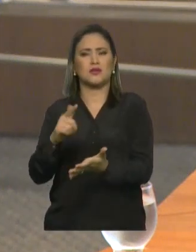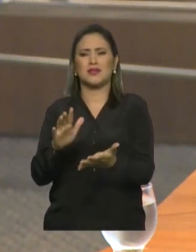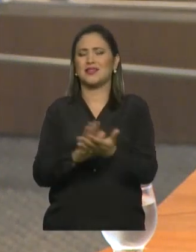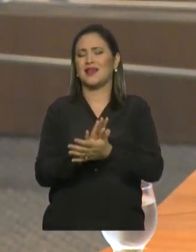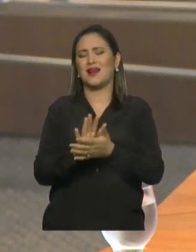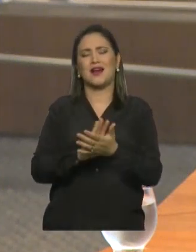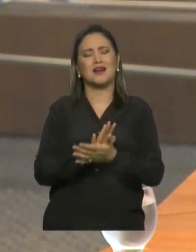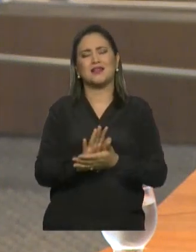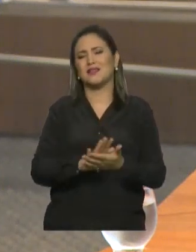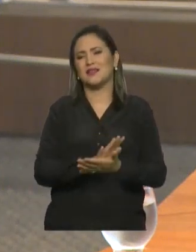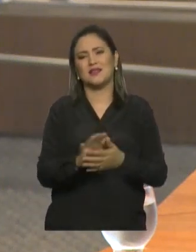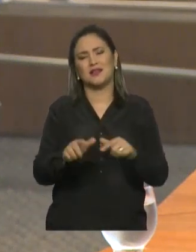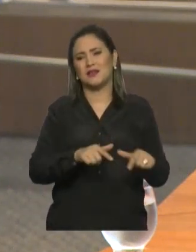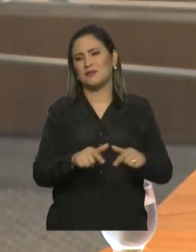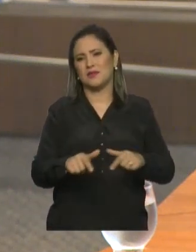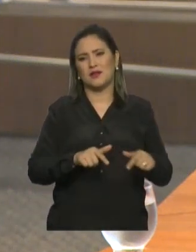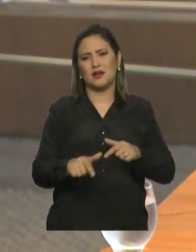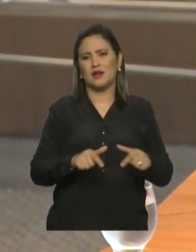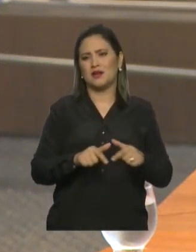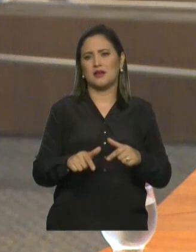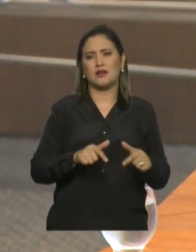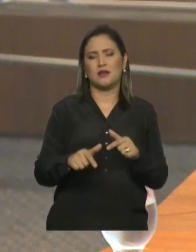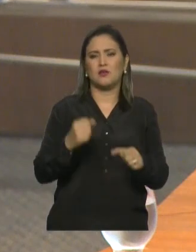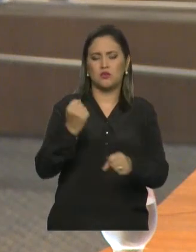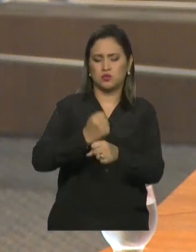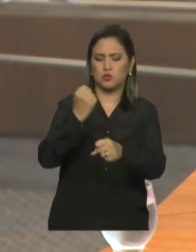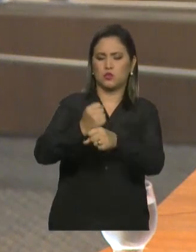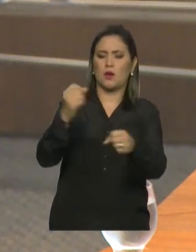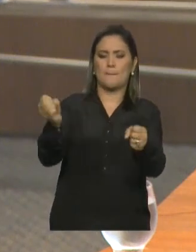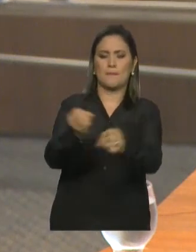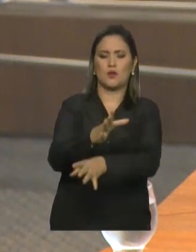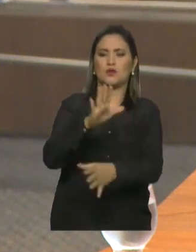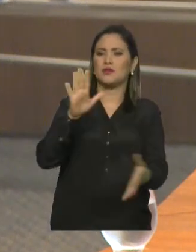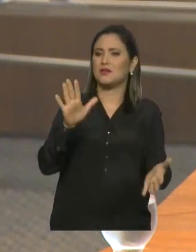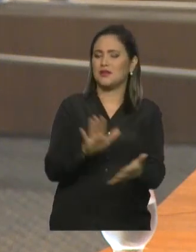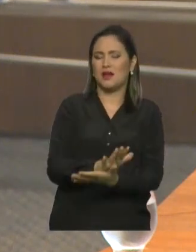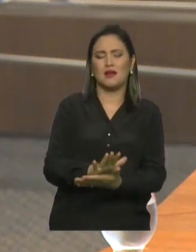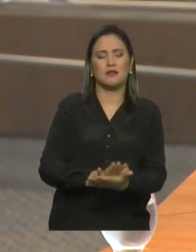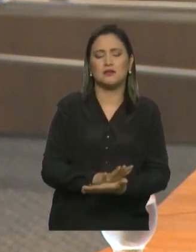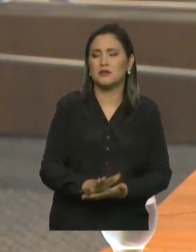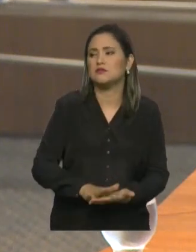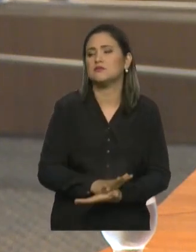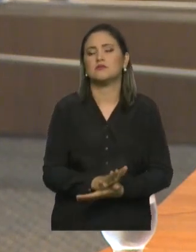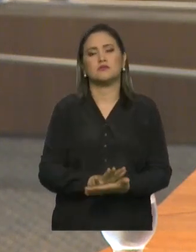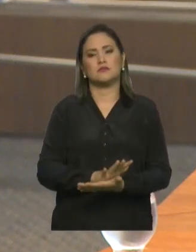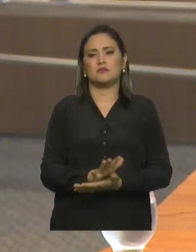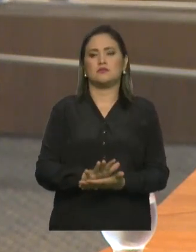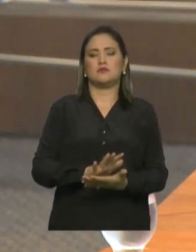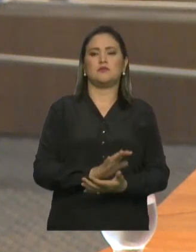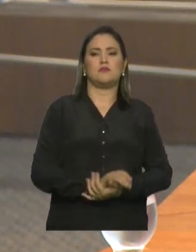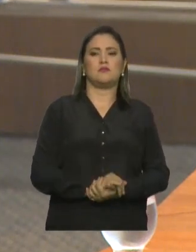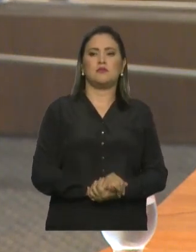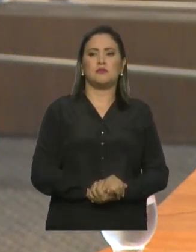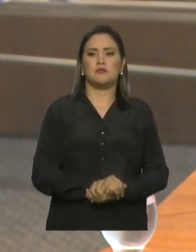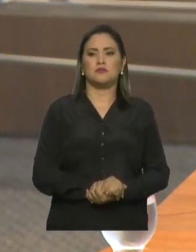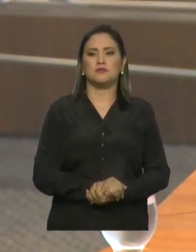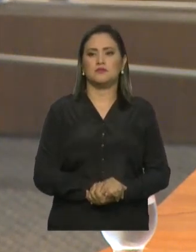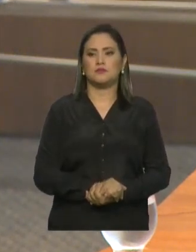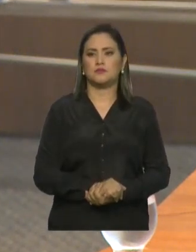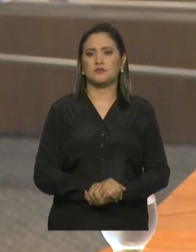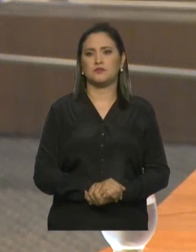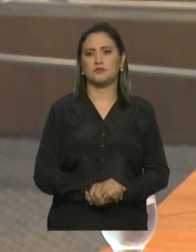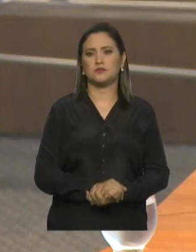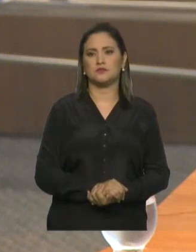a efetivação da reforma ou de um paliativo que pudesse melhorar a vida das pessoas